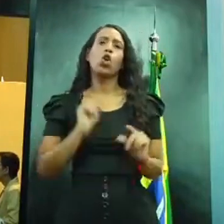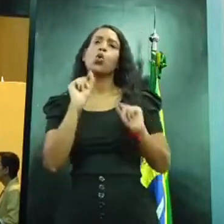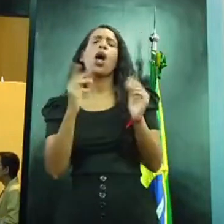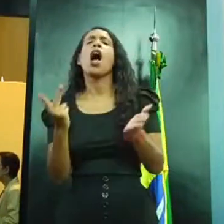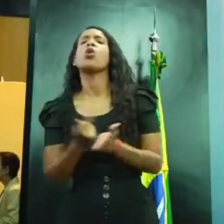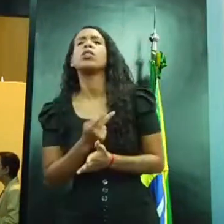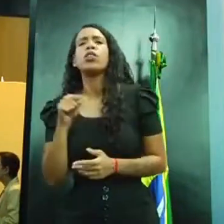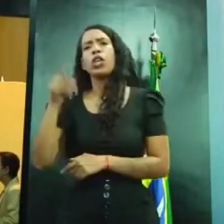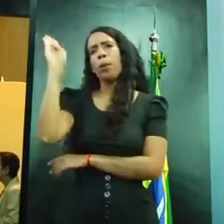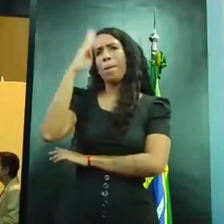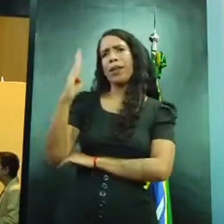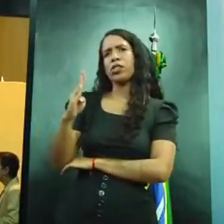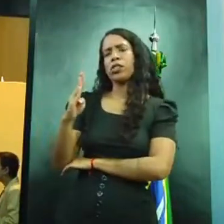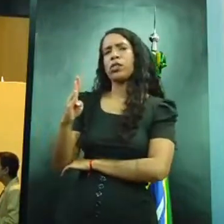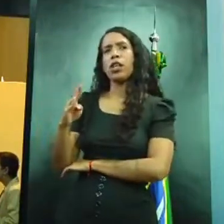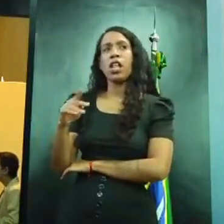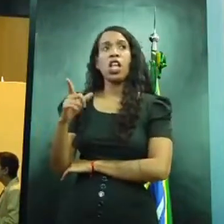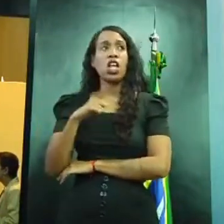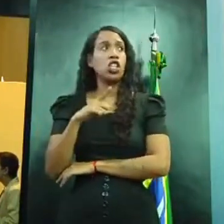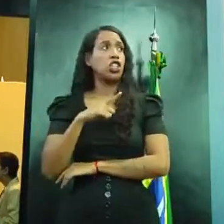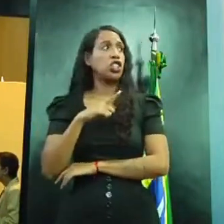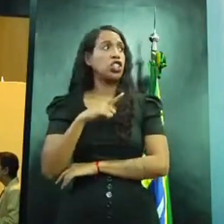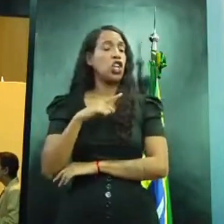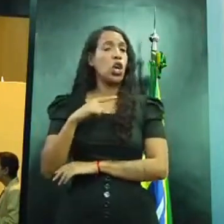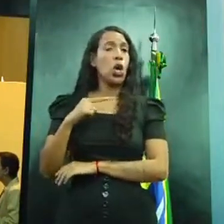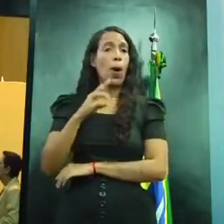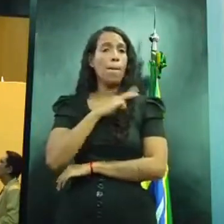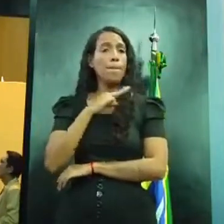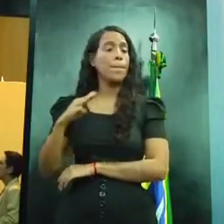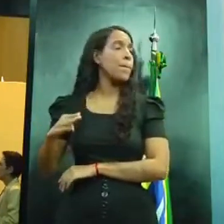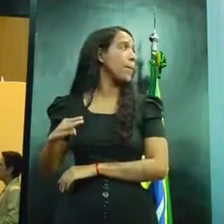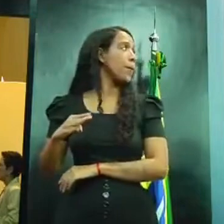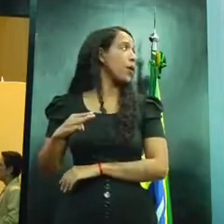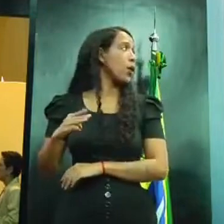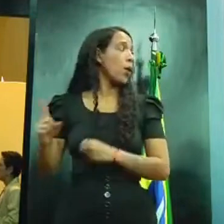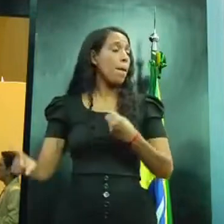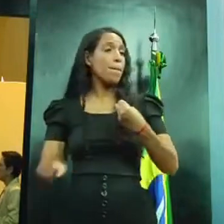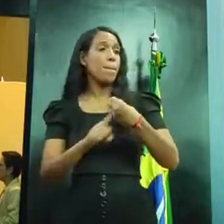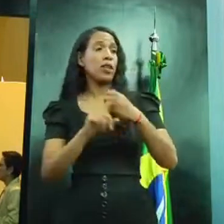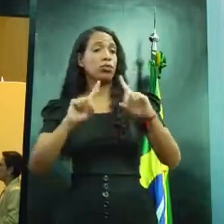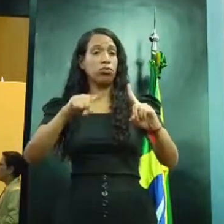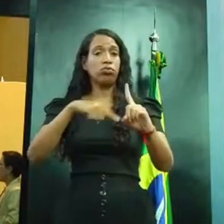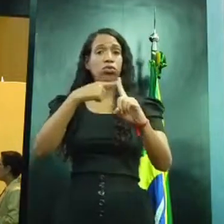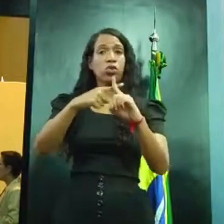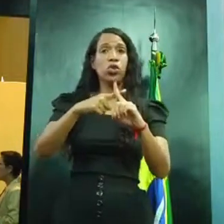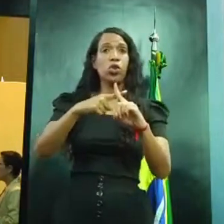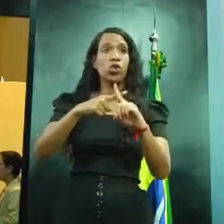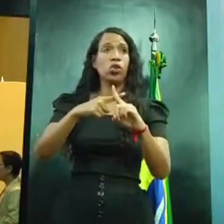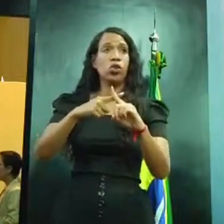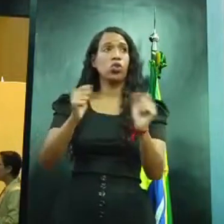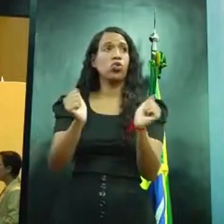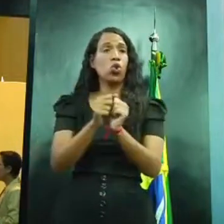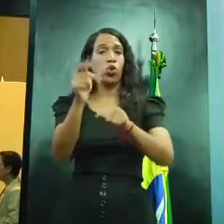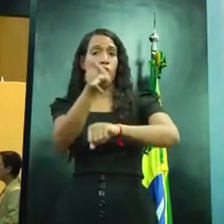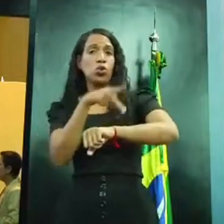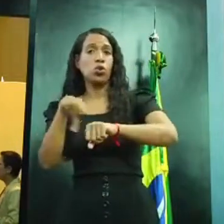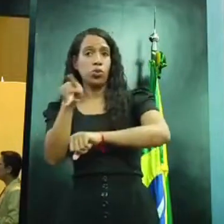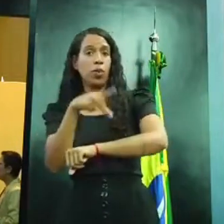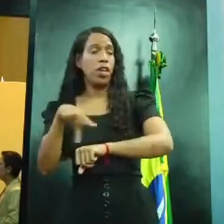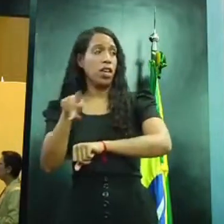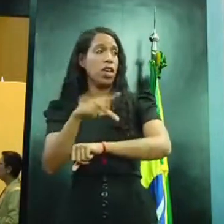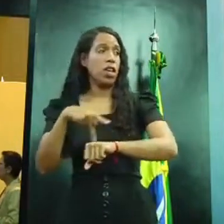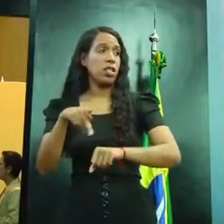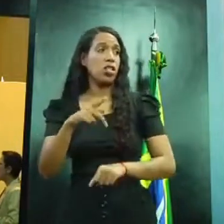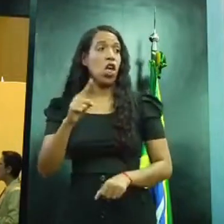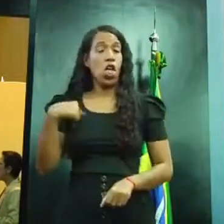Brasil? Nós tínhamos, no início da década de 80, um parque industrial que era maior que a soma da China e da Coreia juntas.